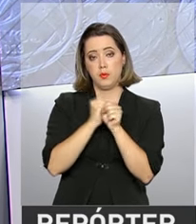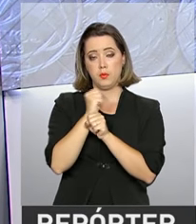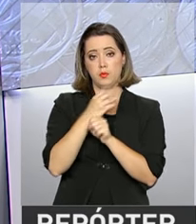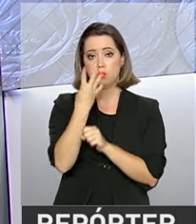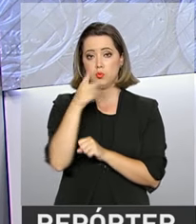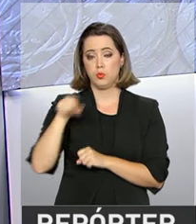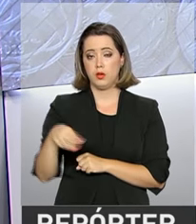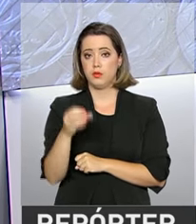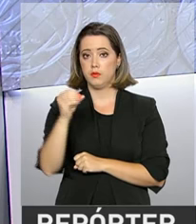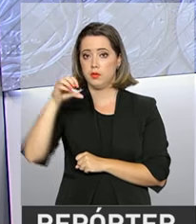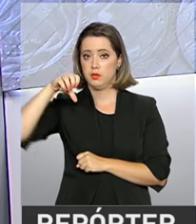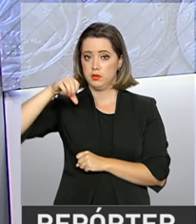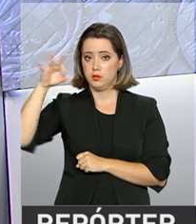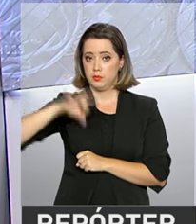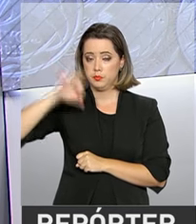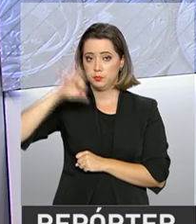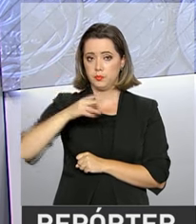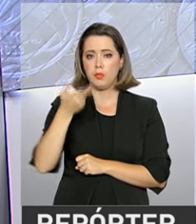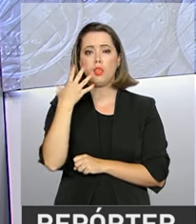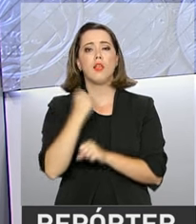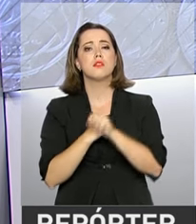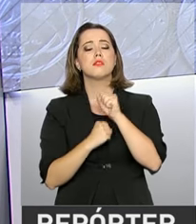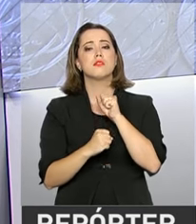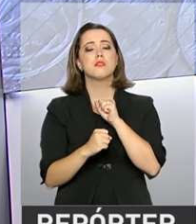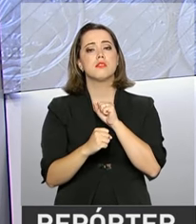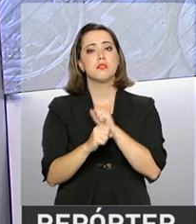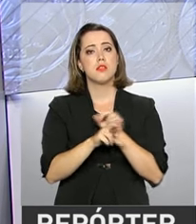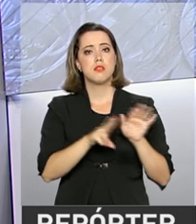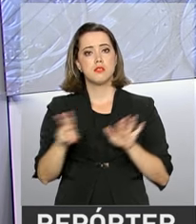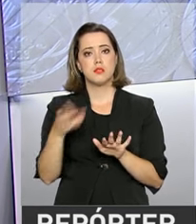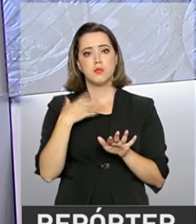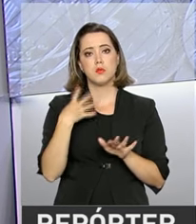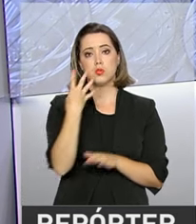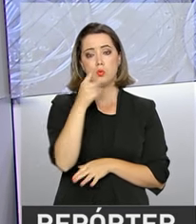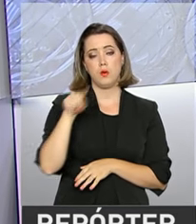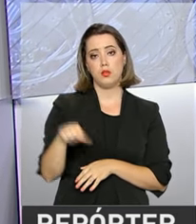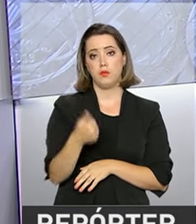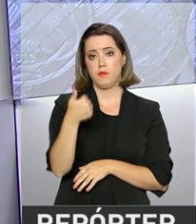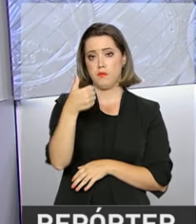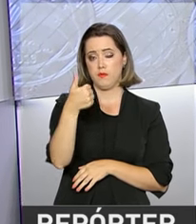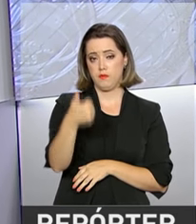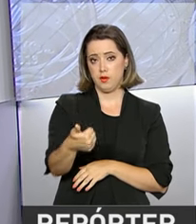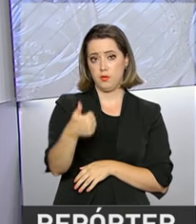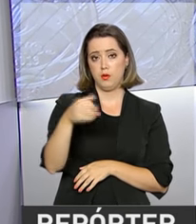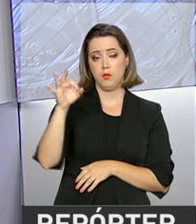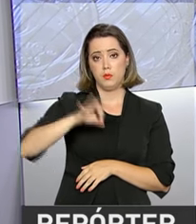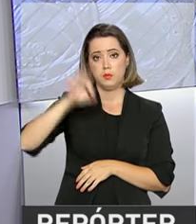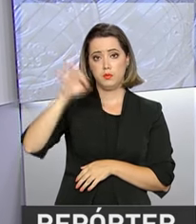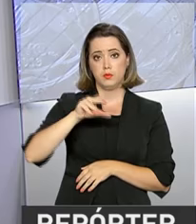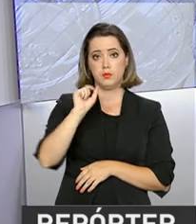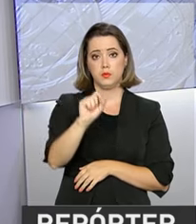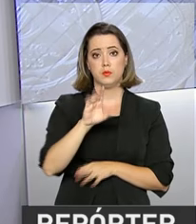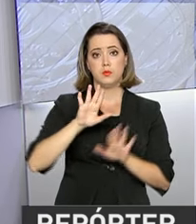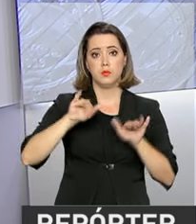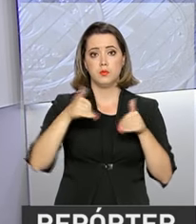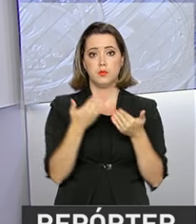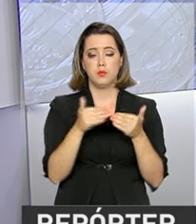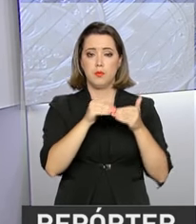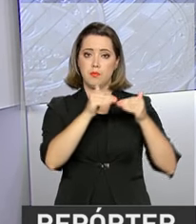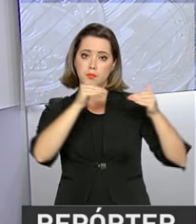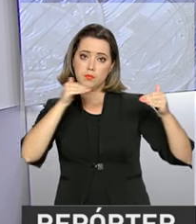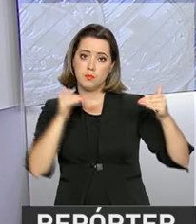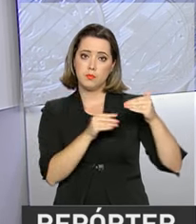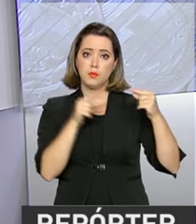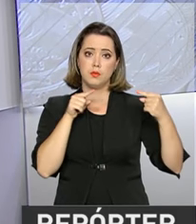4,09 por cento na semana passada a expectativa era de 4,1 por cento portanto bem